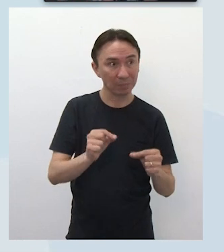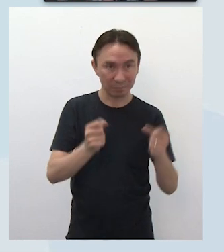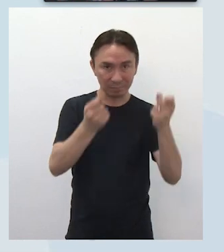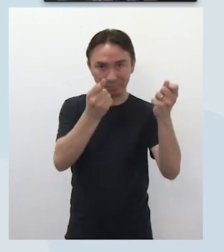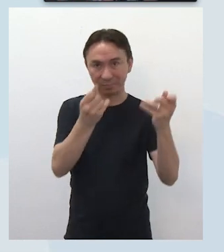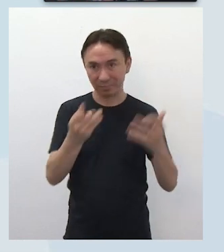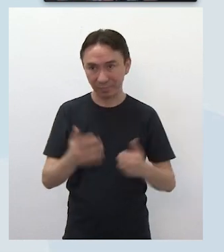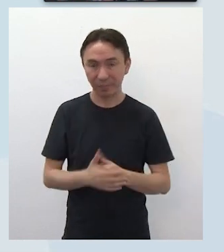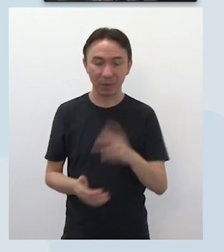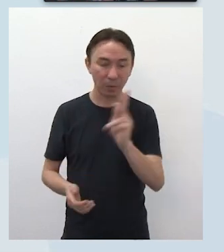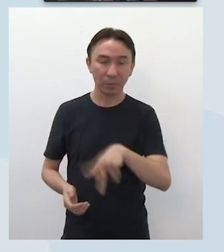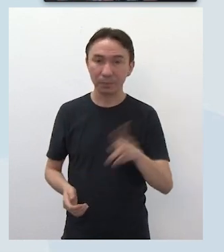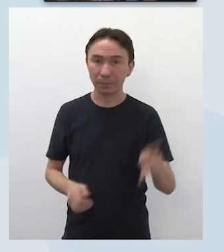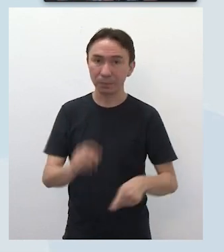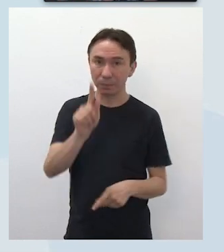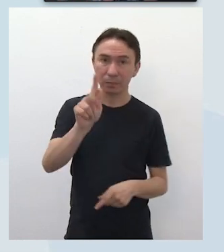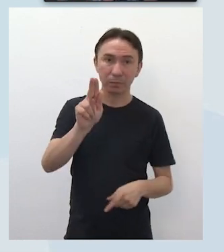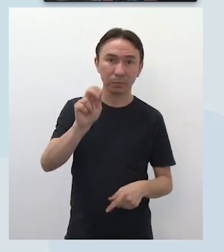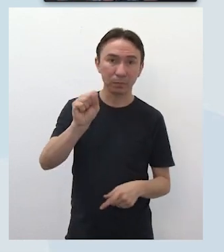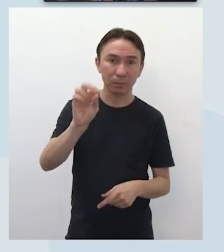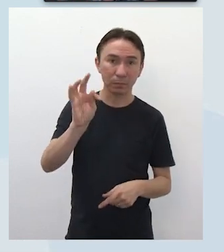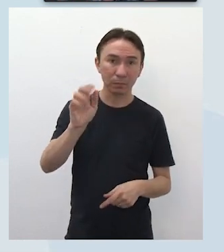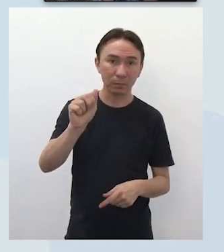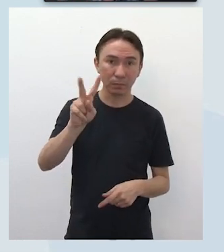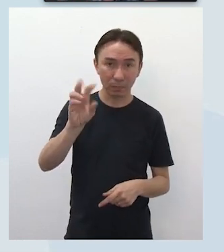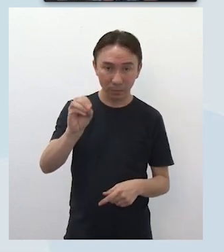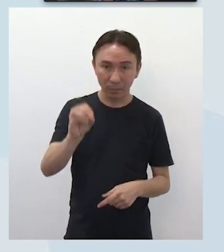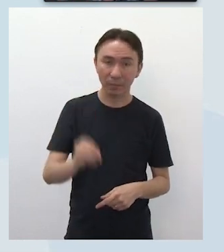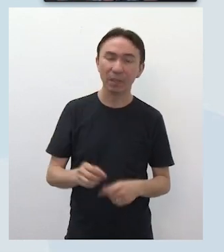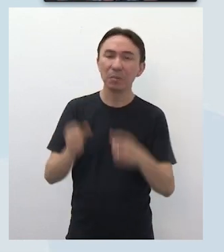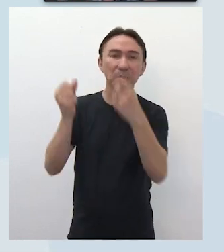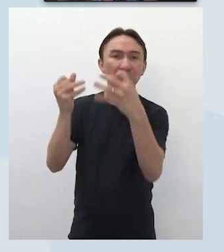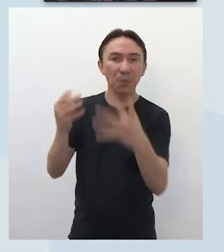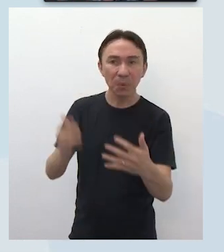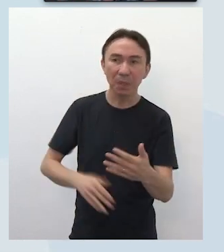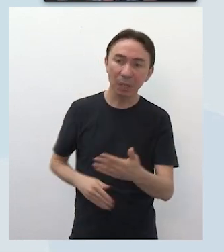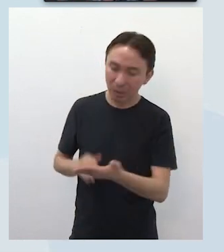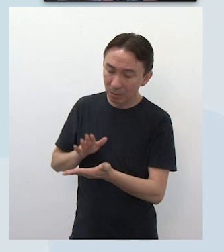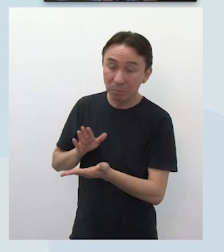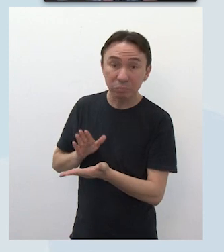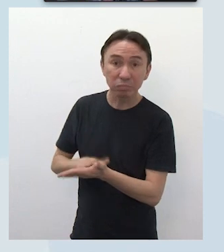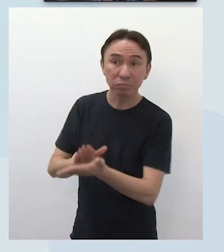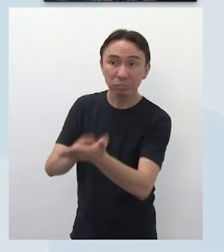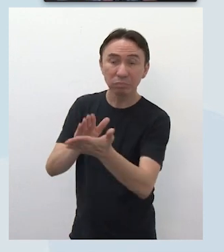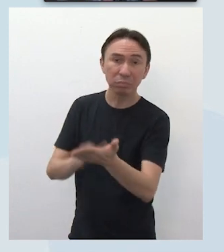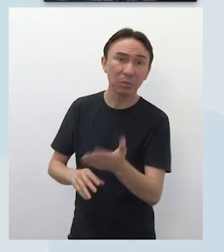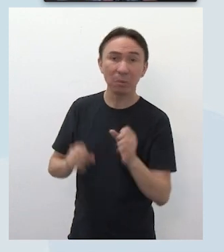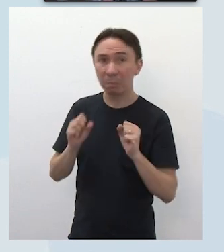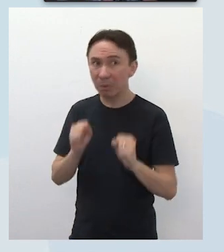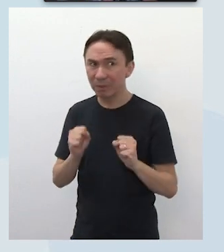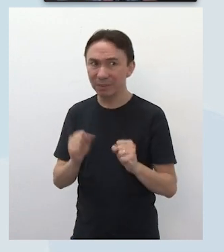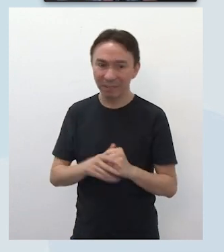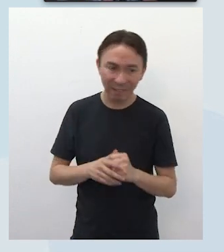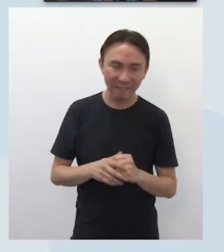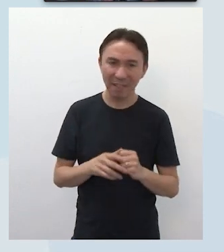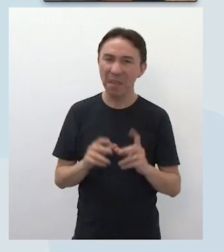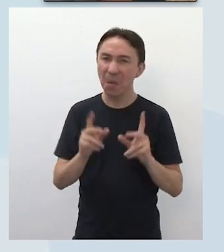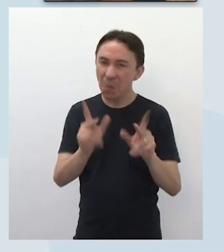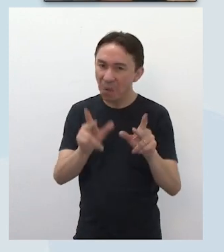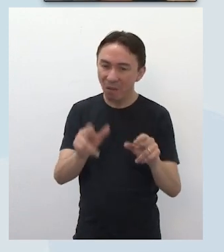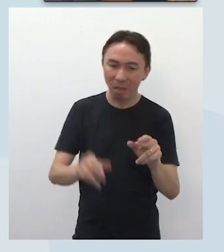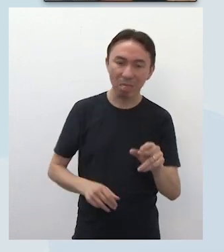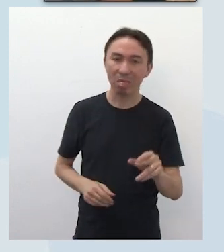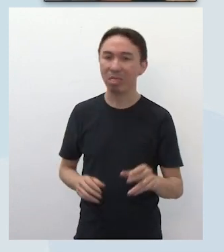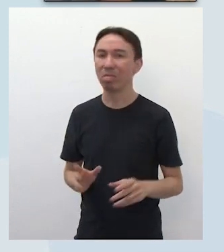Olha, o professor Gustavo diz assim: o elogio pode funcionar como uma manipulação? Na verdade, ele faz uma pergunta. Uma